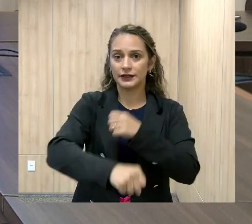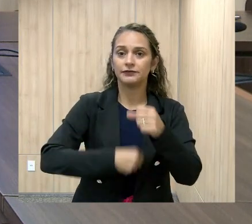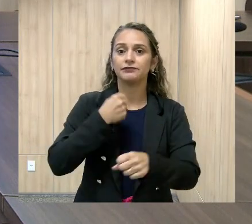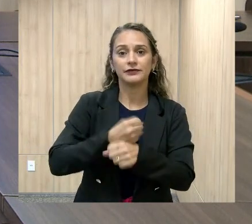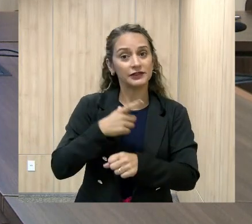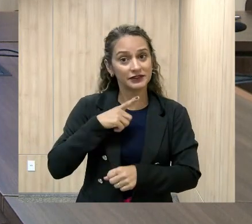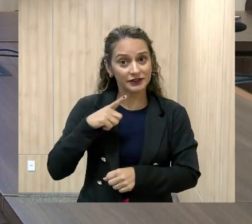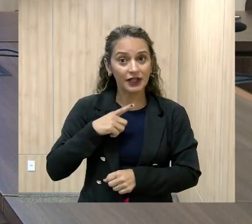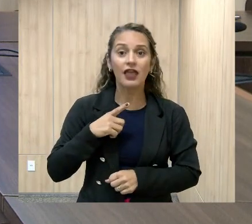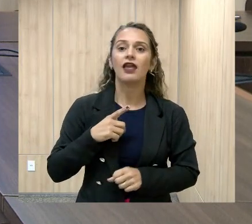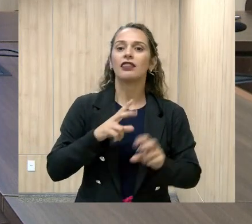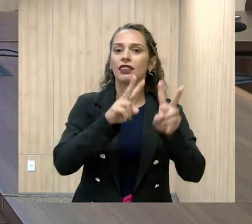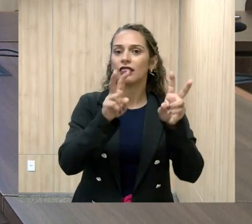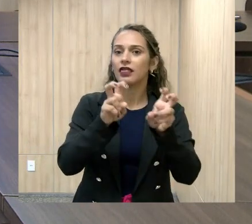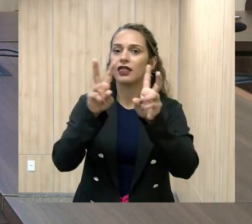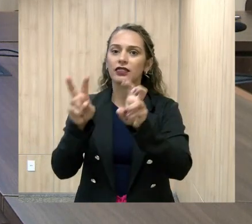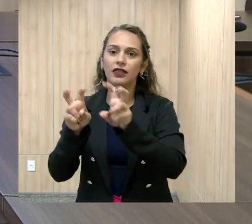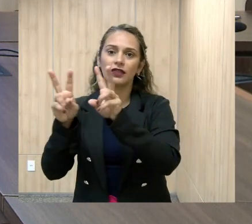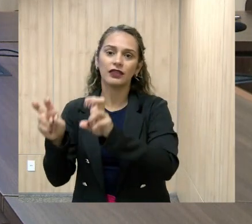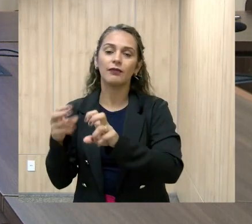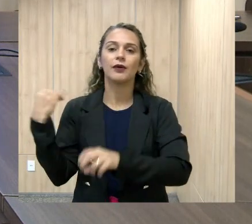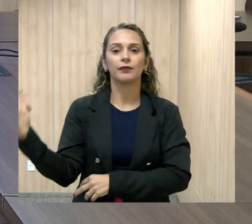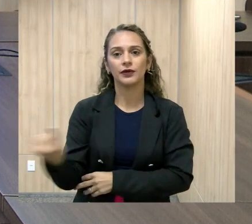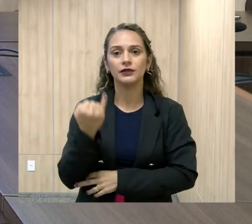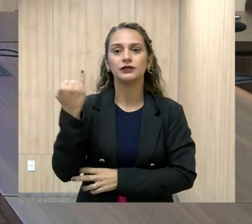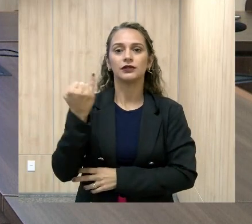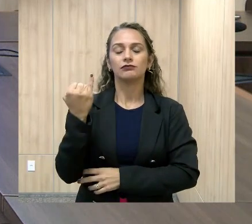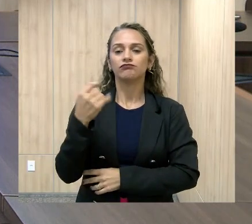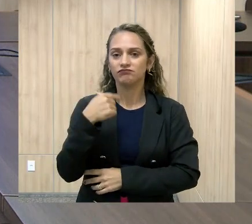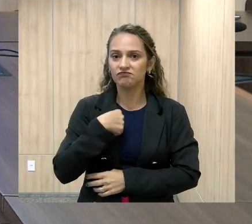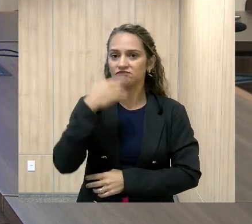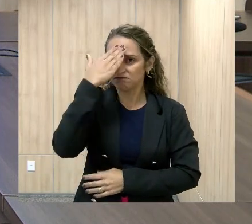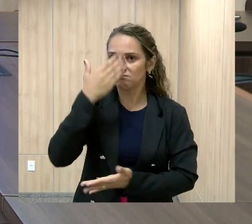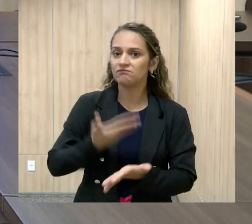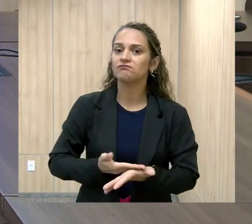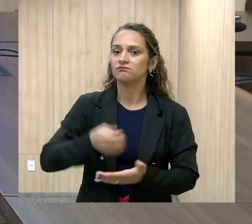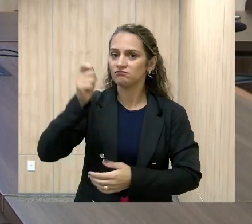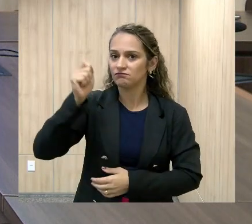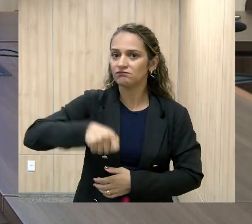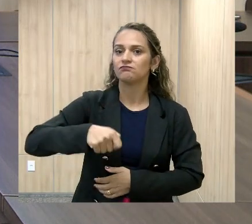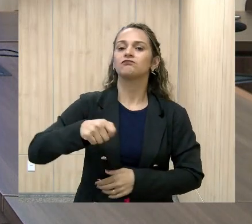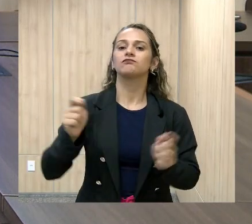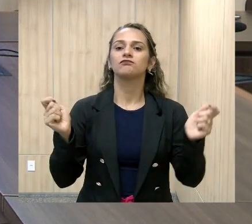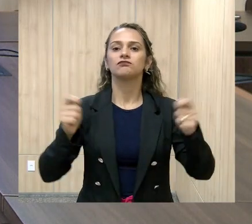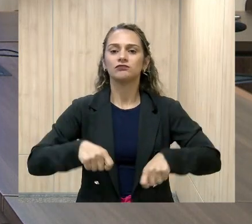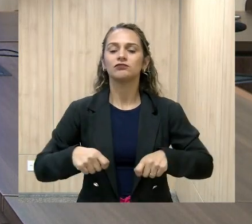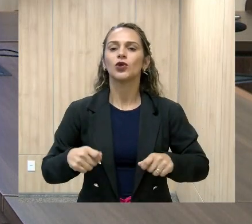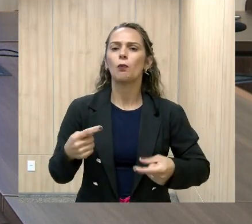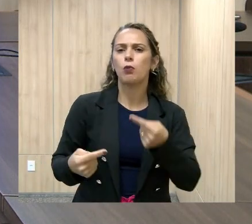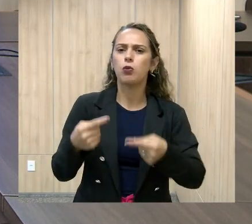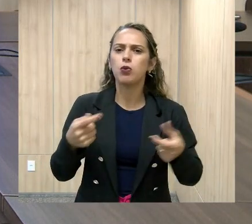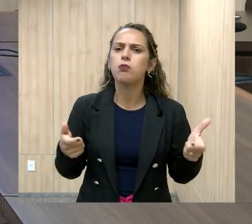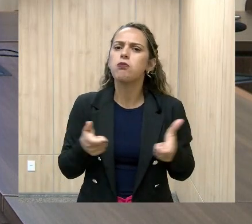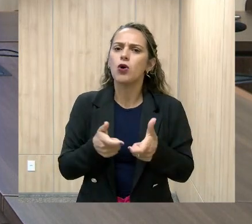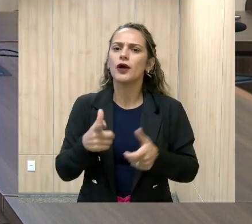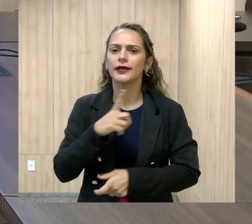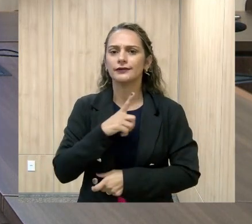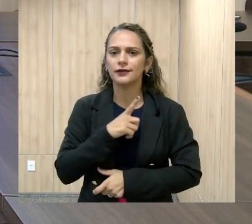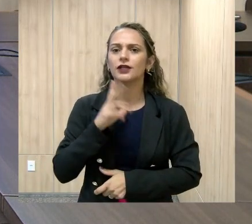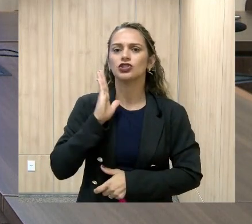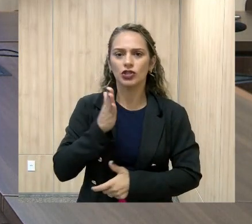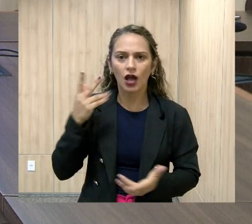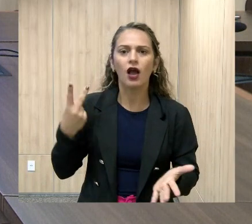esse ano a gente tem eixos importantes que vai ser discutido e eu acredito muito sim porque as poucas políticas